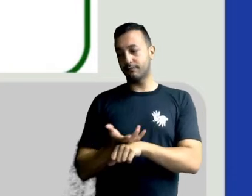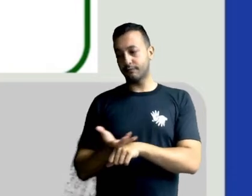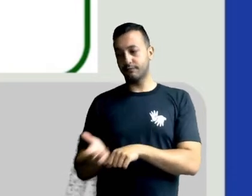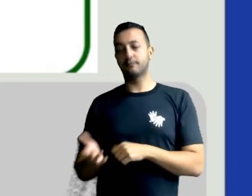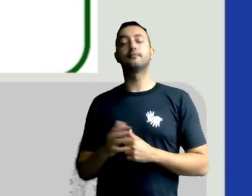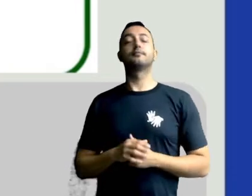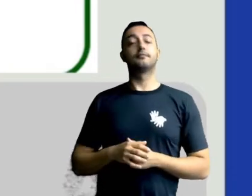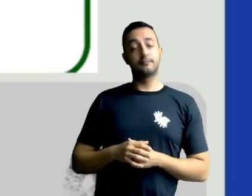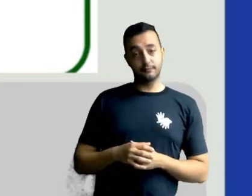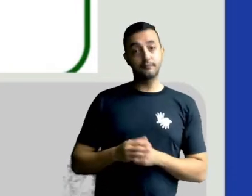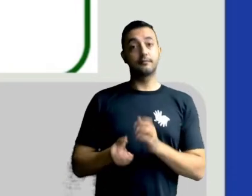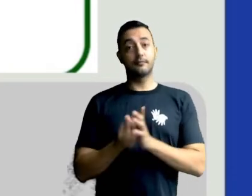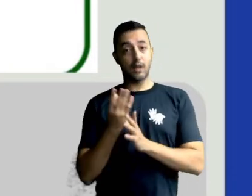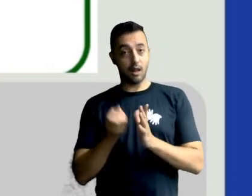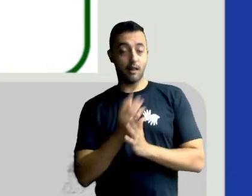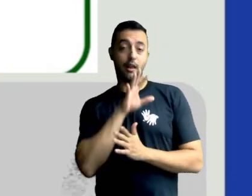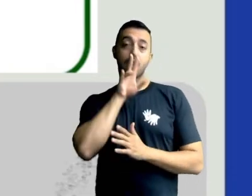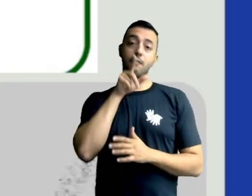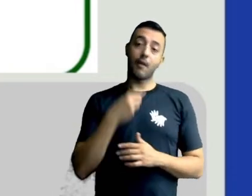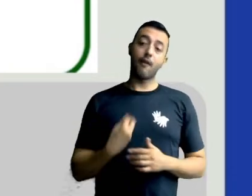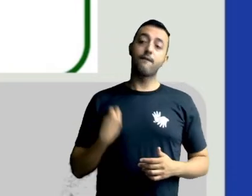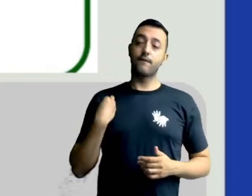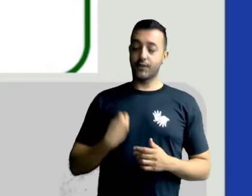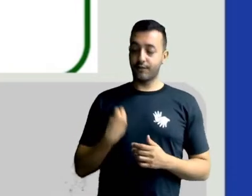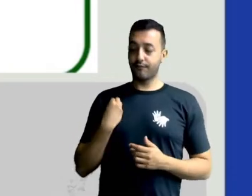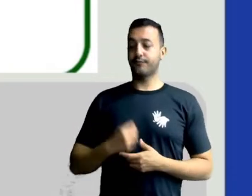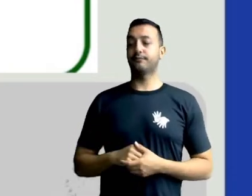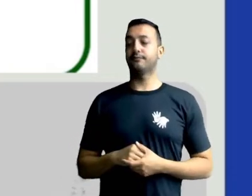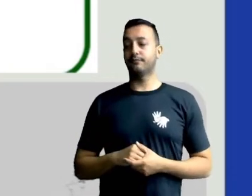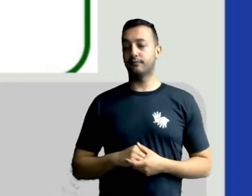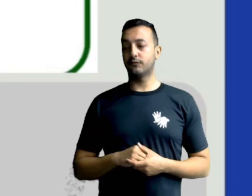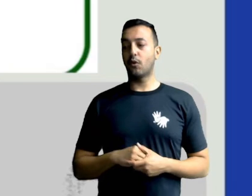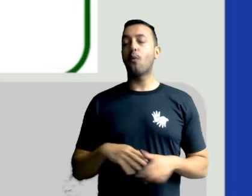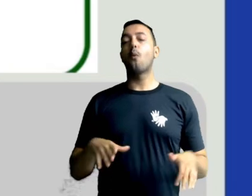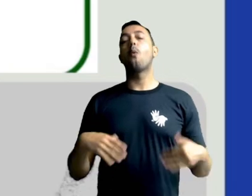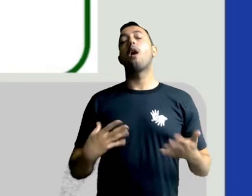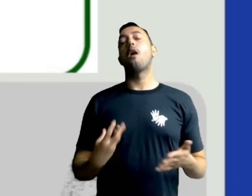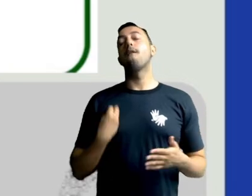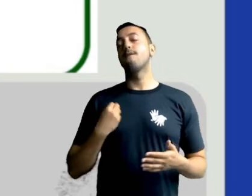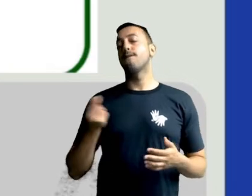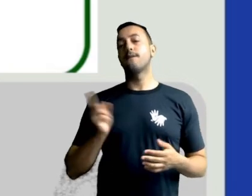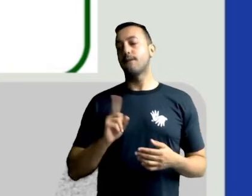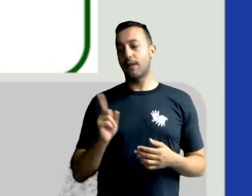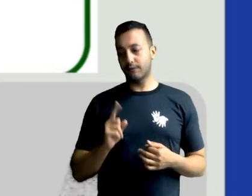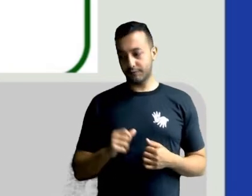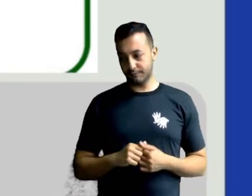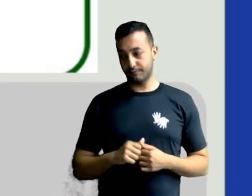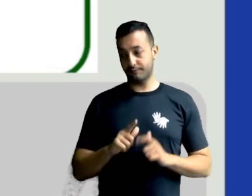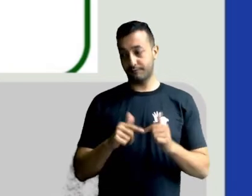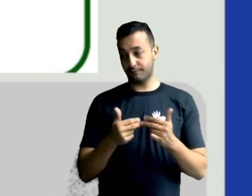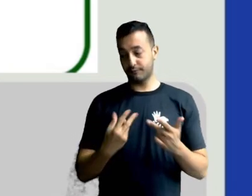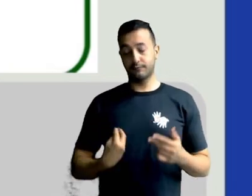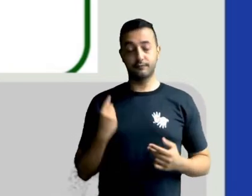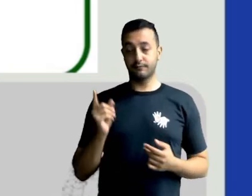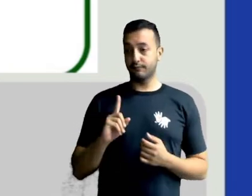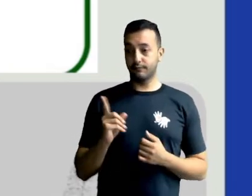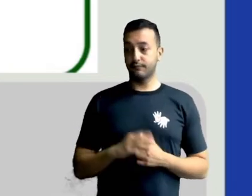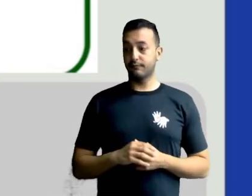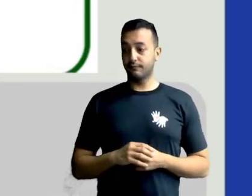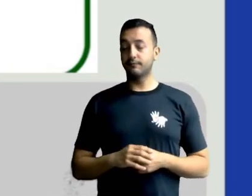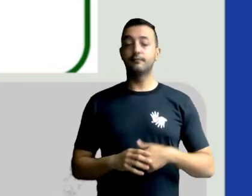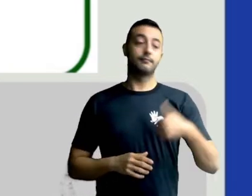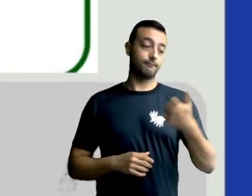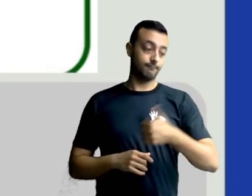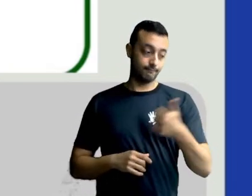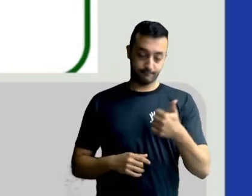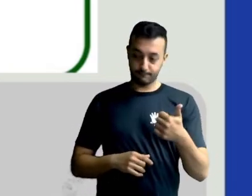grama, né? Plantas e animais são seres vivos. E quais são os seres não vivos? Elementos não